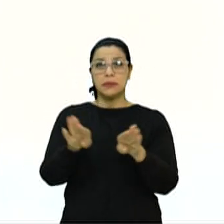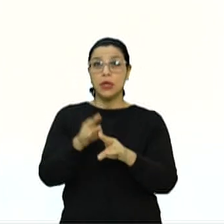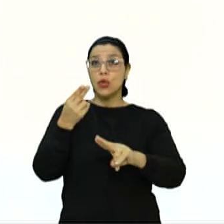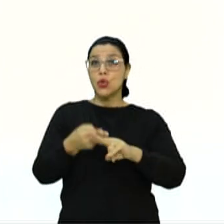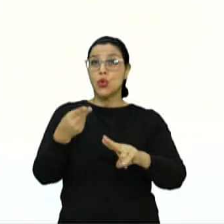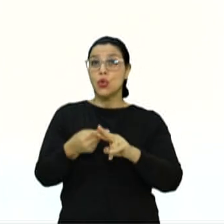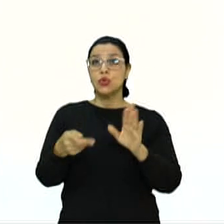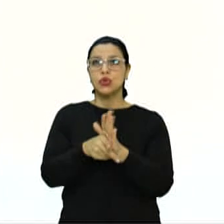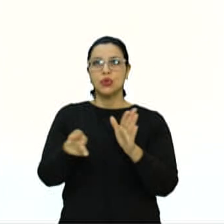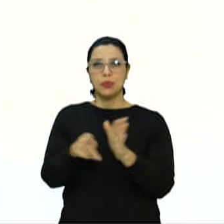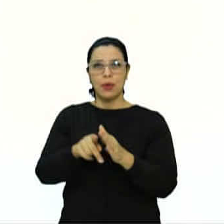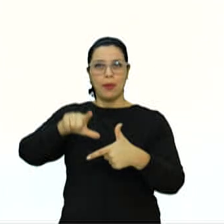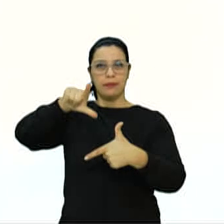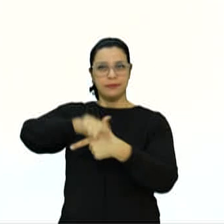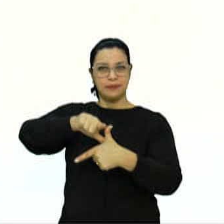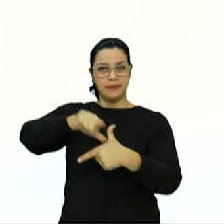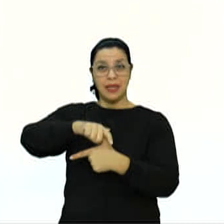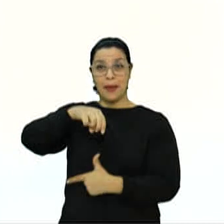da metalinguagem.